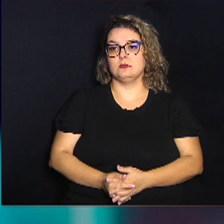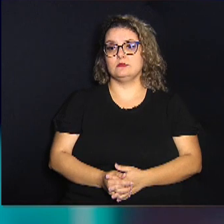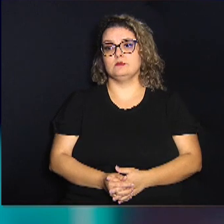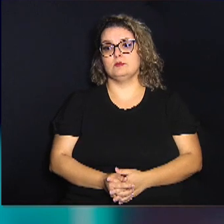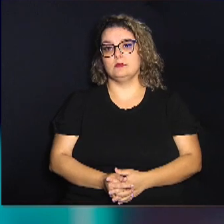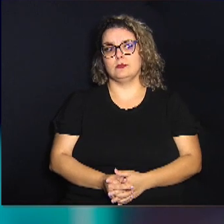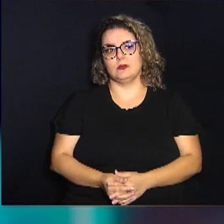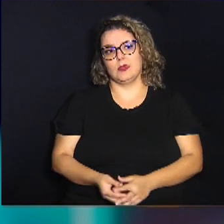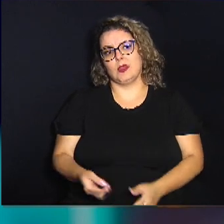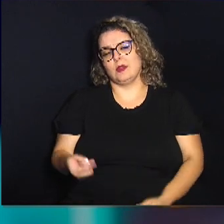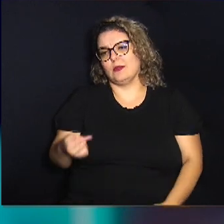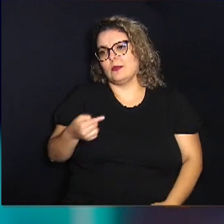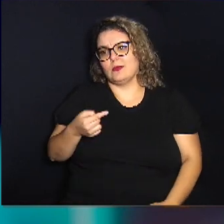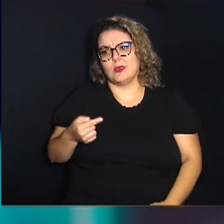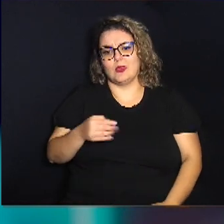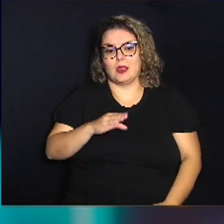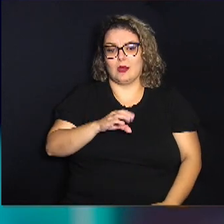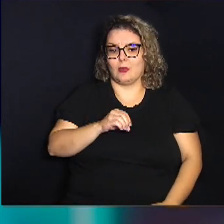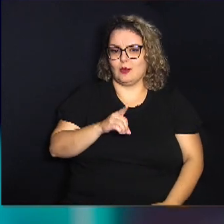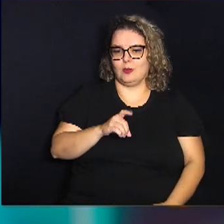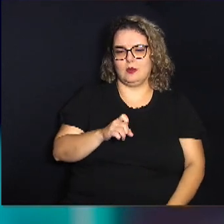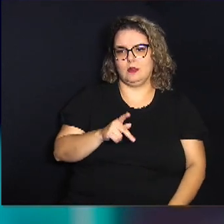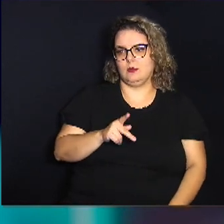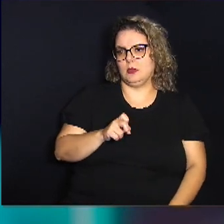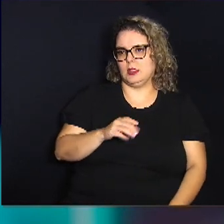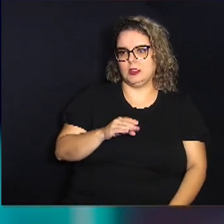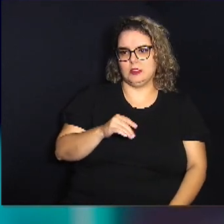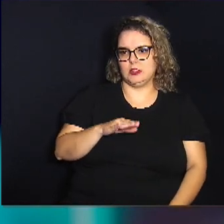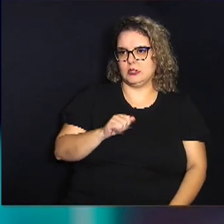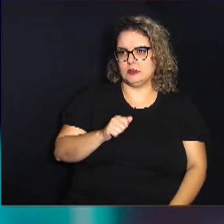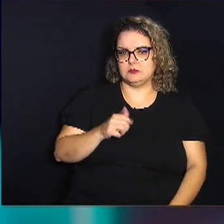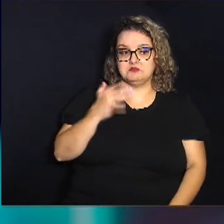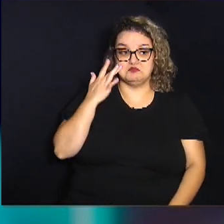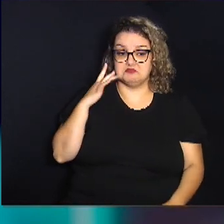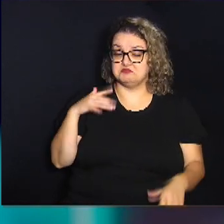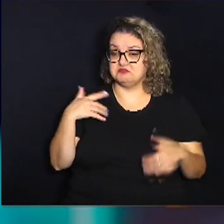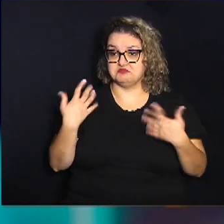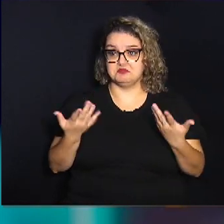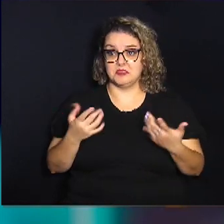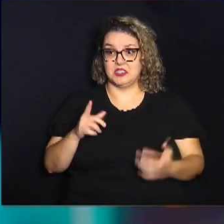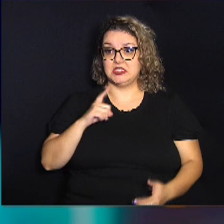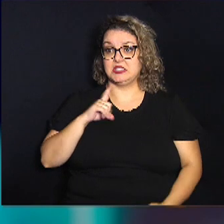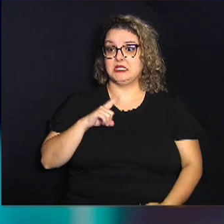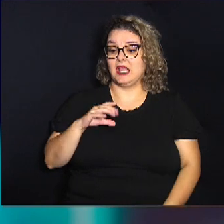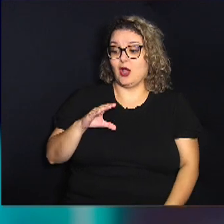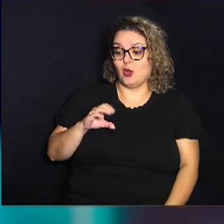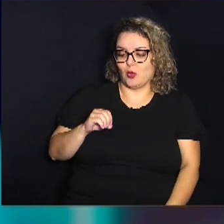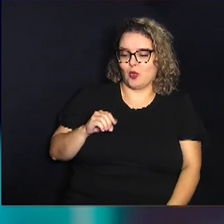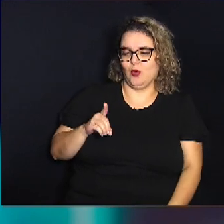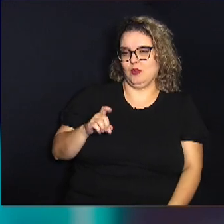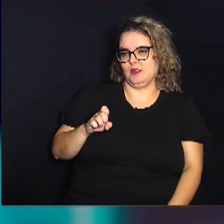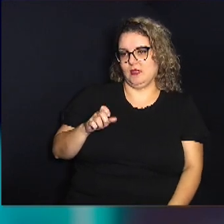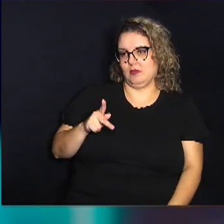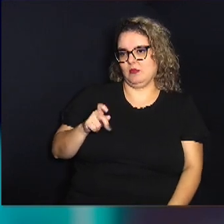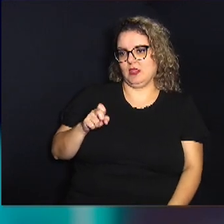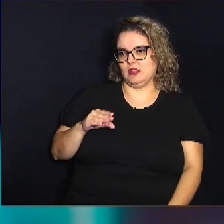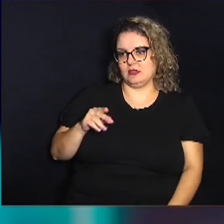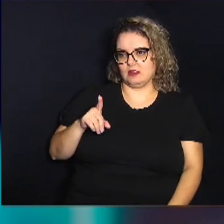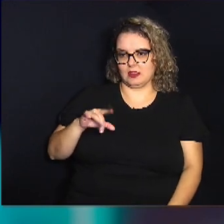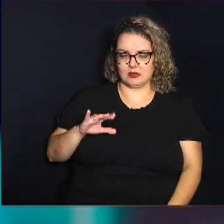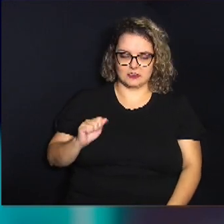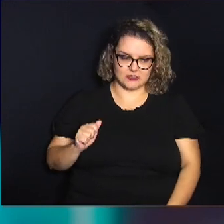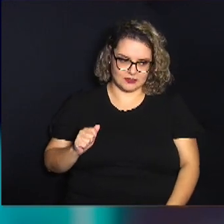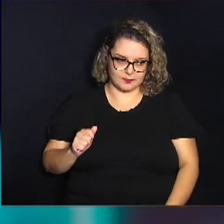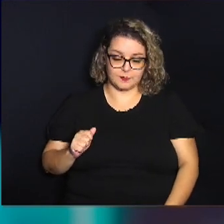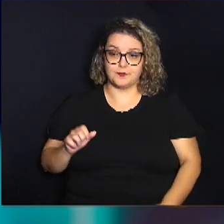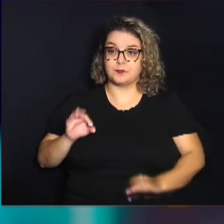a codependência química. Eles não têm ideia, sabem que existe a codependência química. E